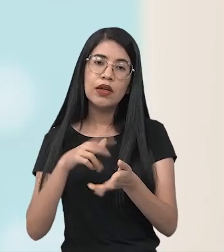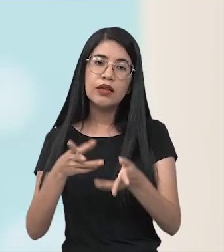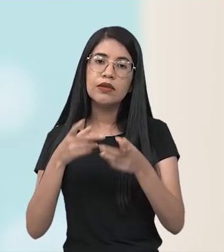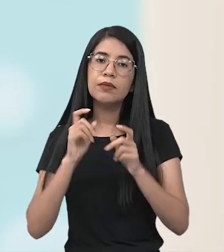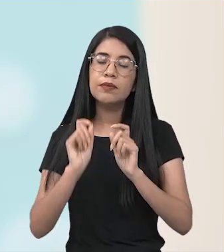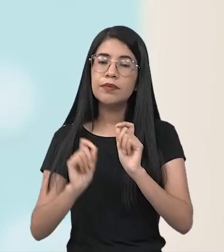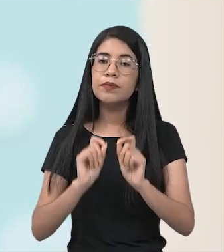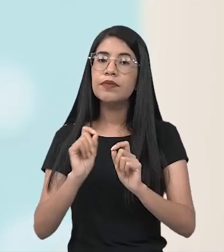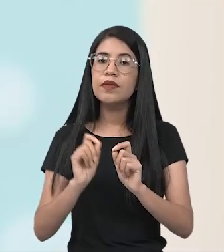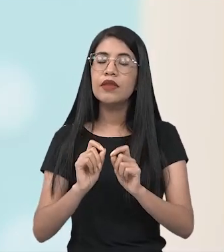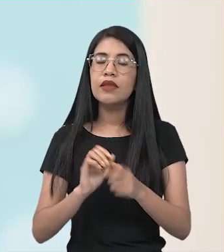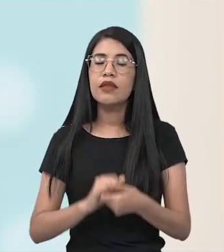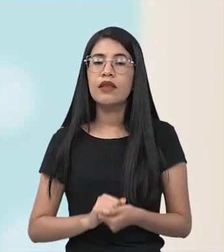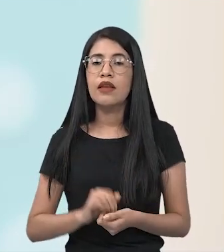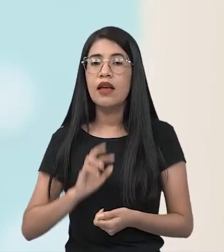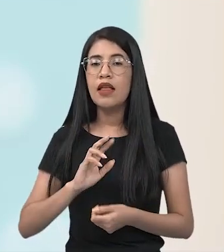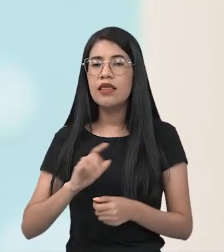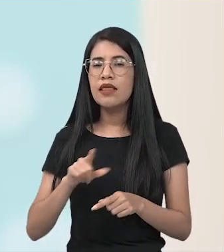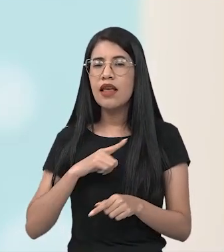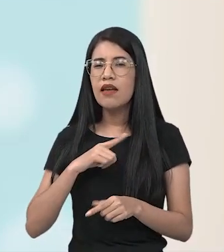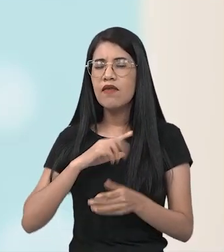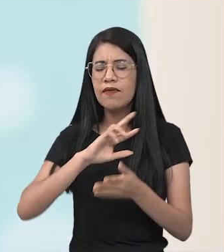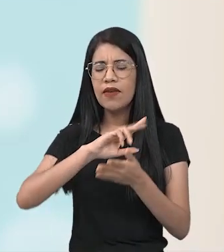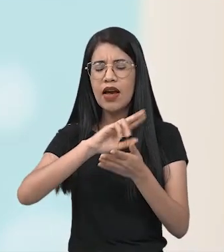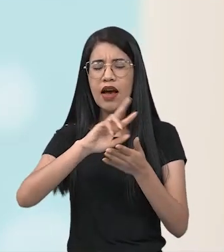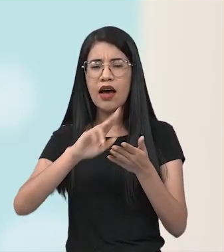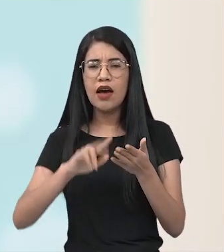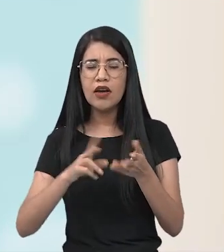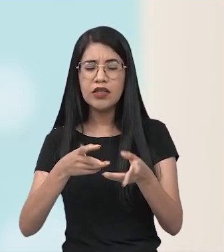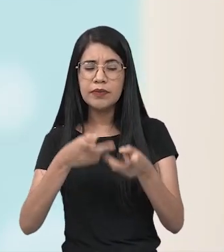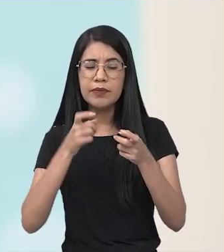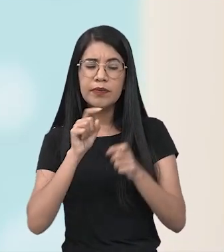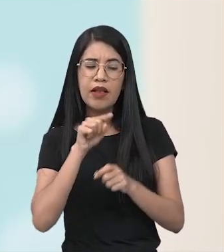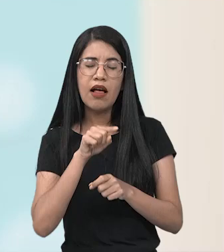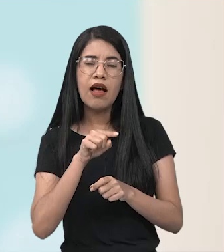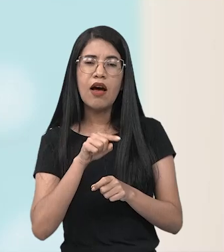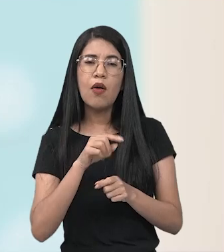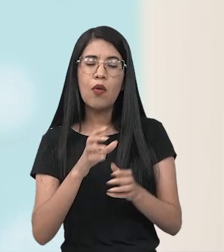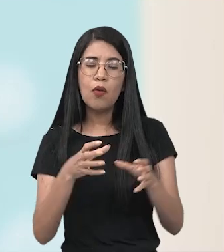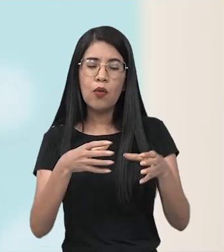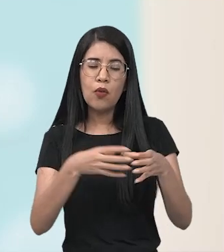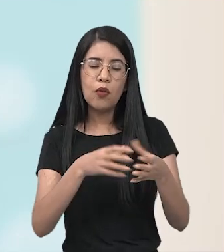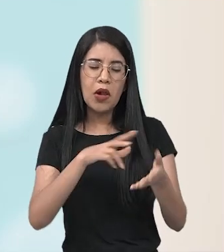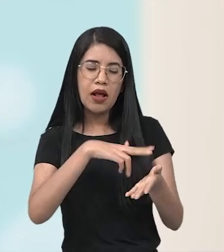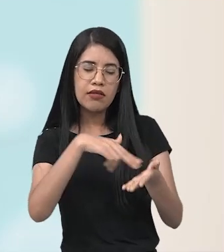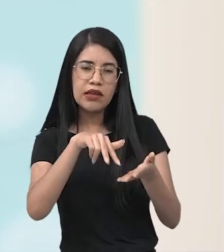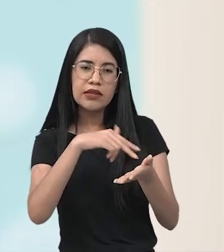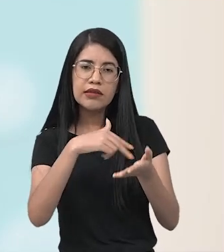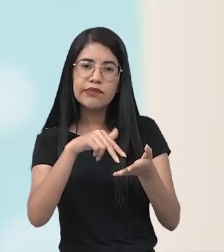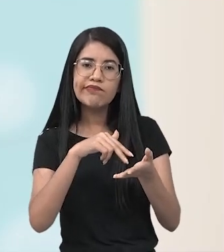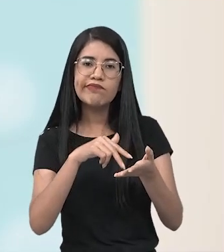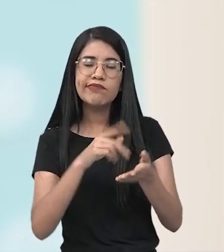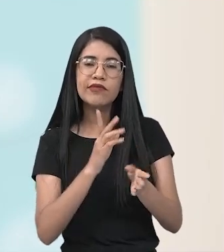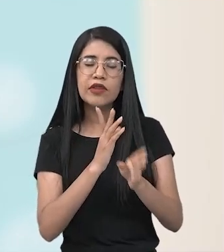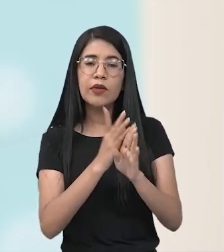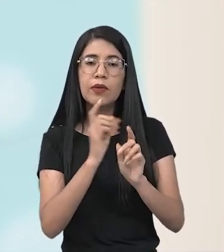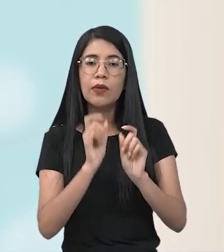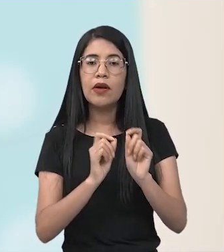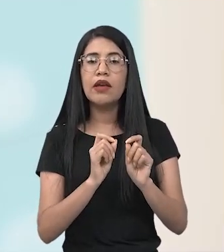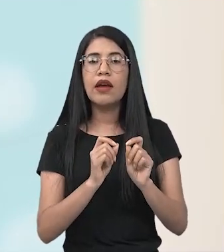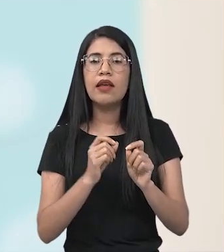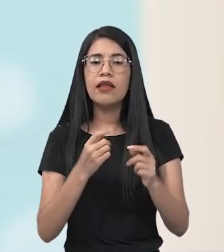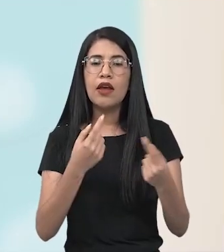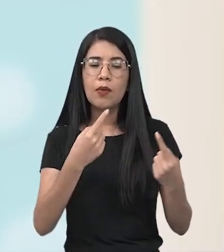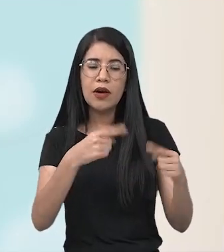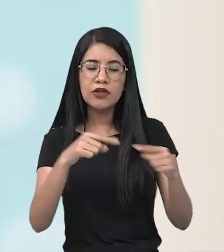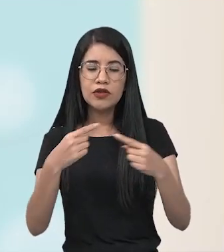hip hop ele vai além daquilo que a gente vê quando a gente encontra, né, um grupo de bailarinos dançando, de repente fazendo uma batalha